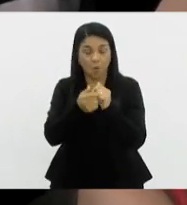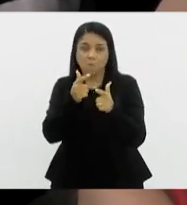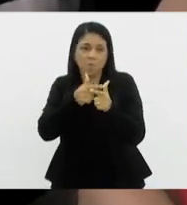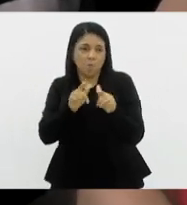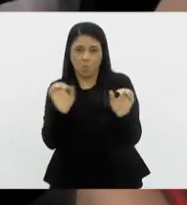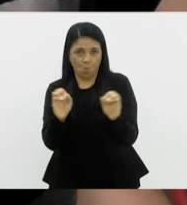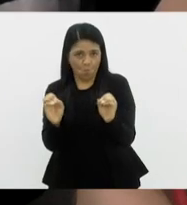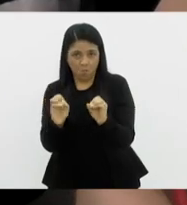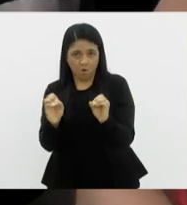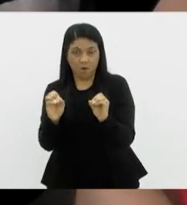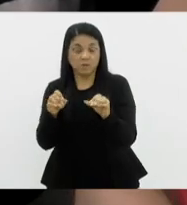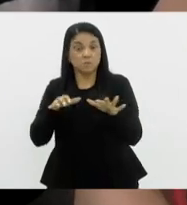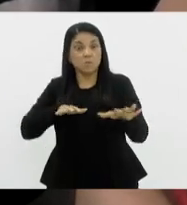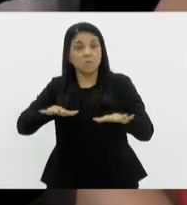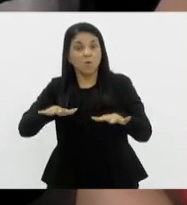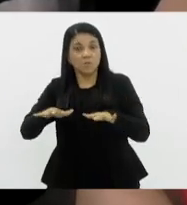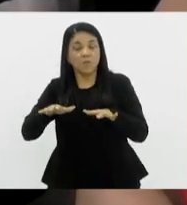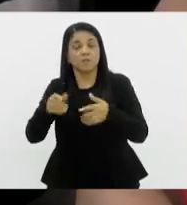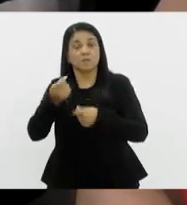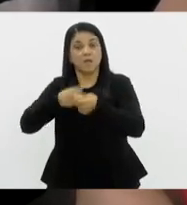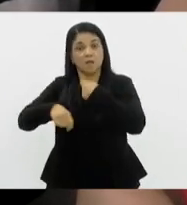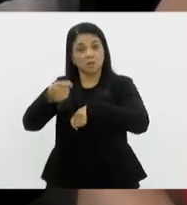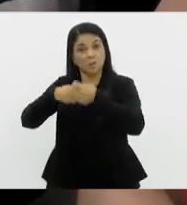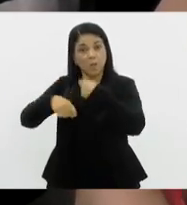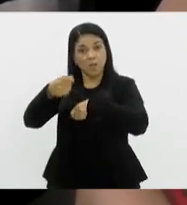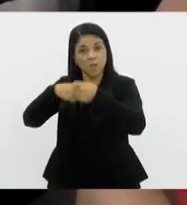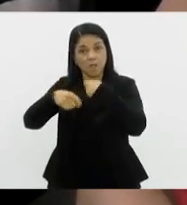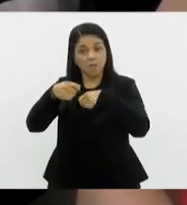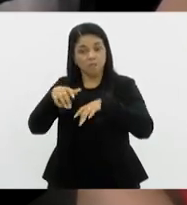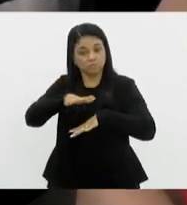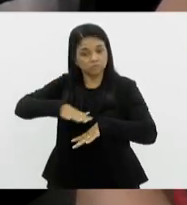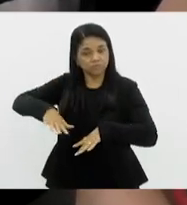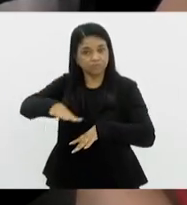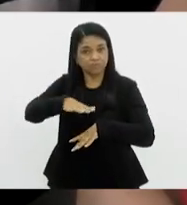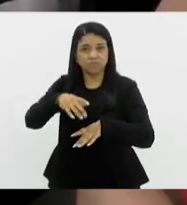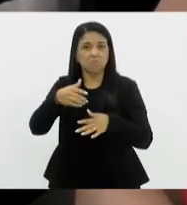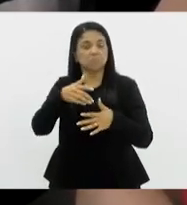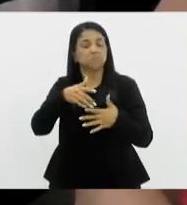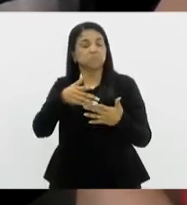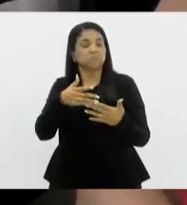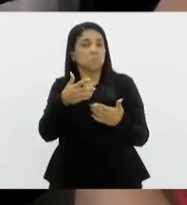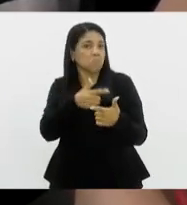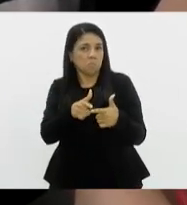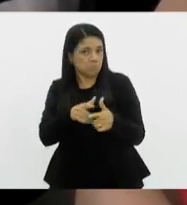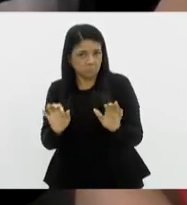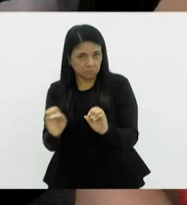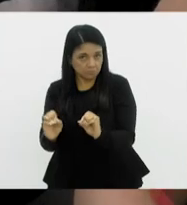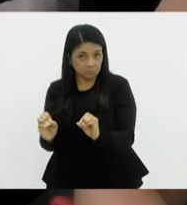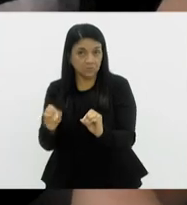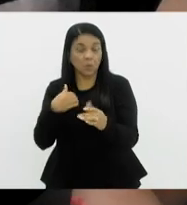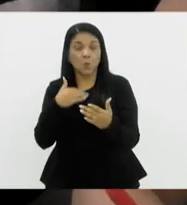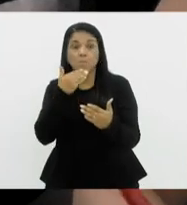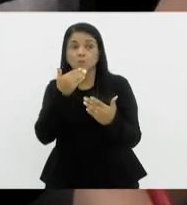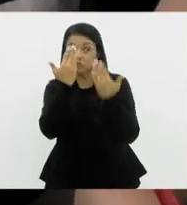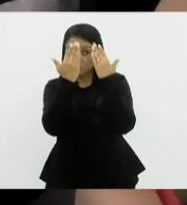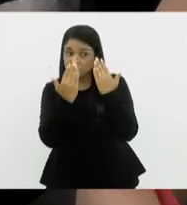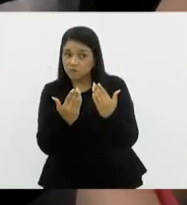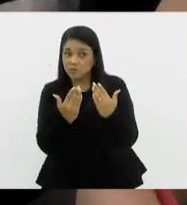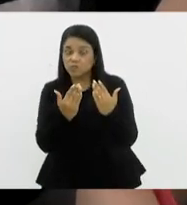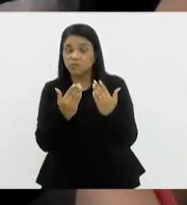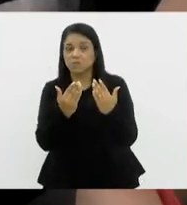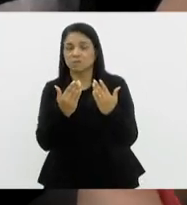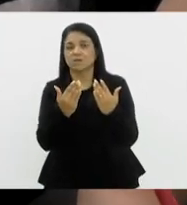isso, inclusive, movimenta a economia de algumas cidades ou regiões, também não é um problema. Então, o meu pedido de vistas, ele não é